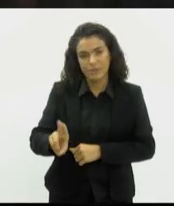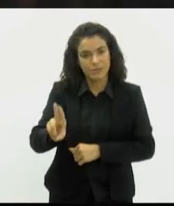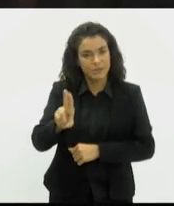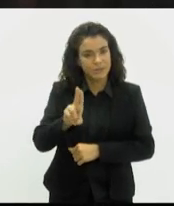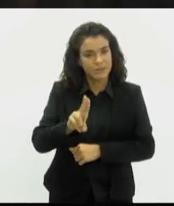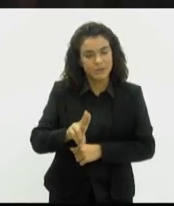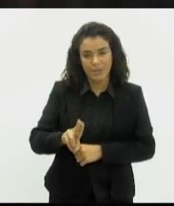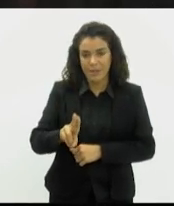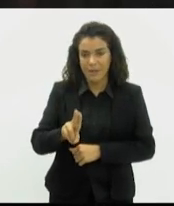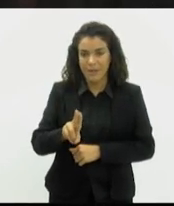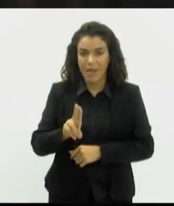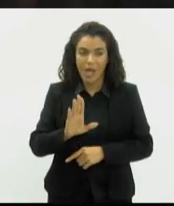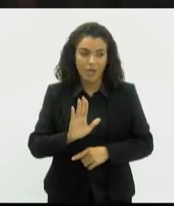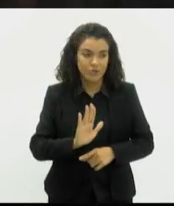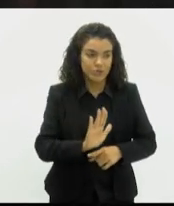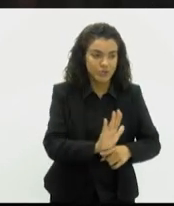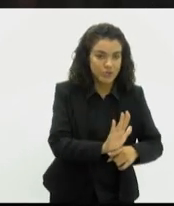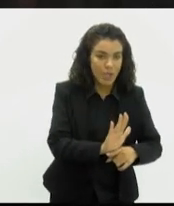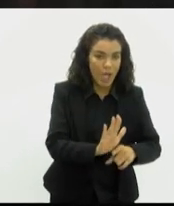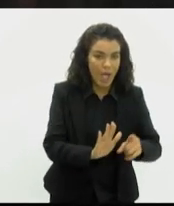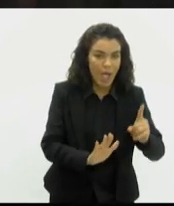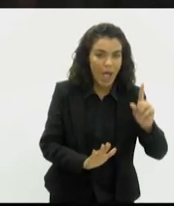B ou C.